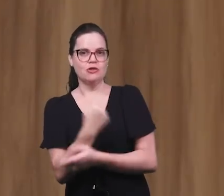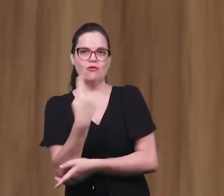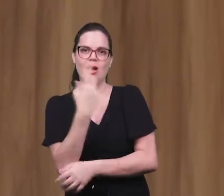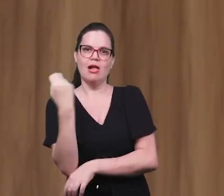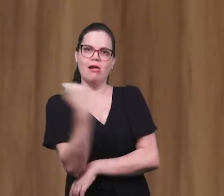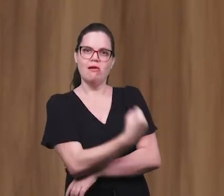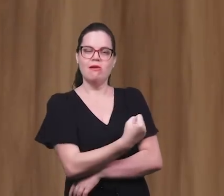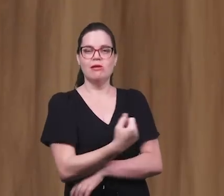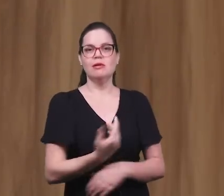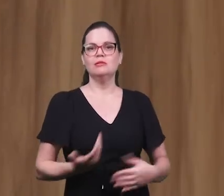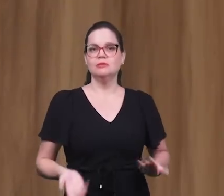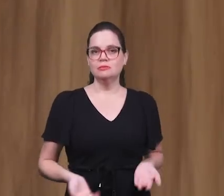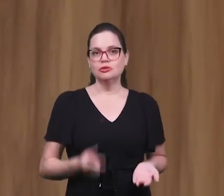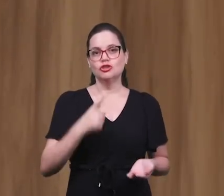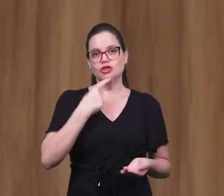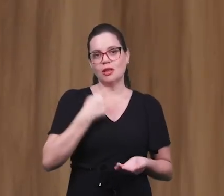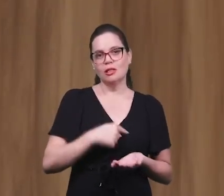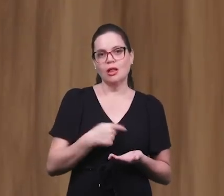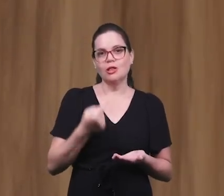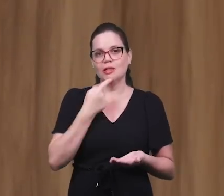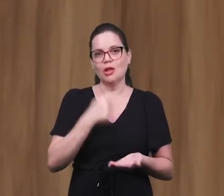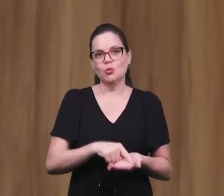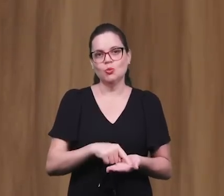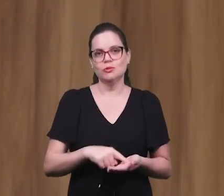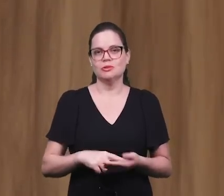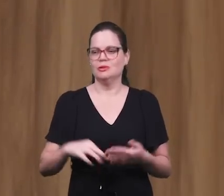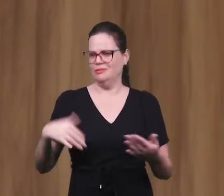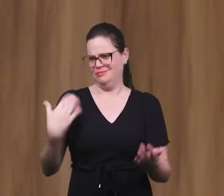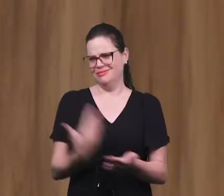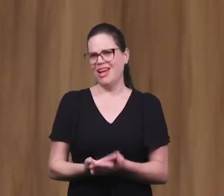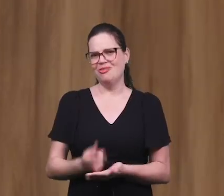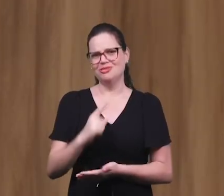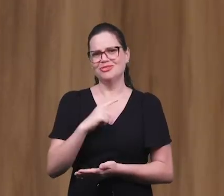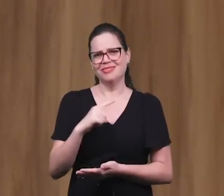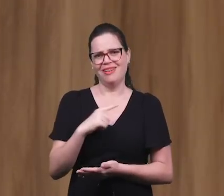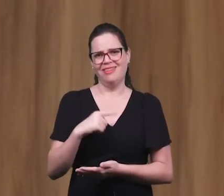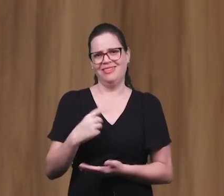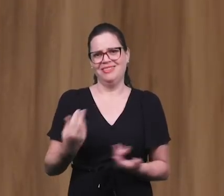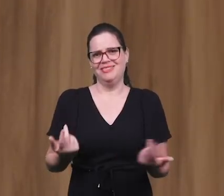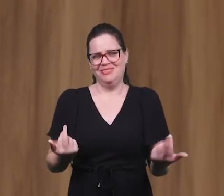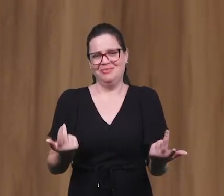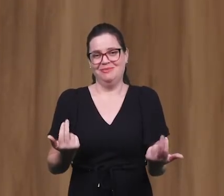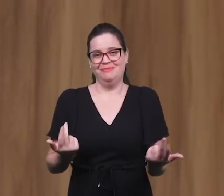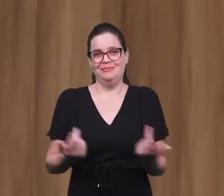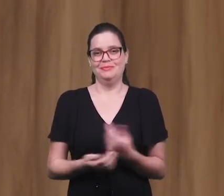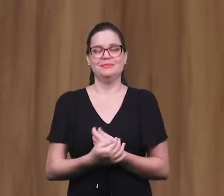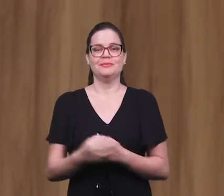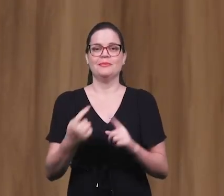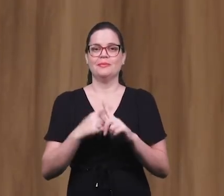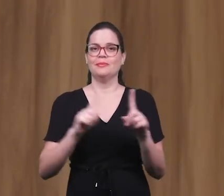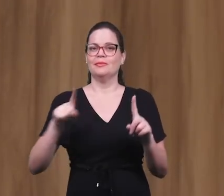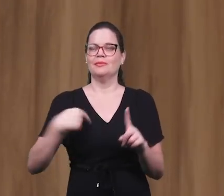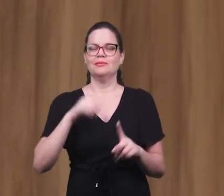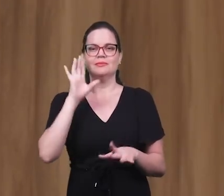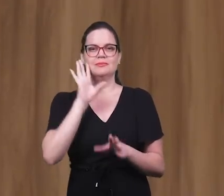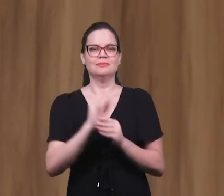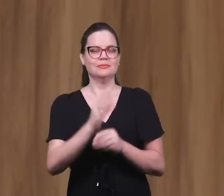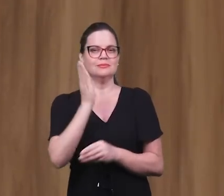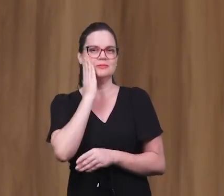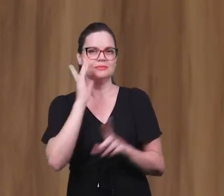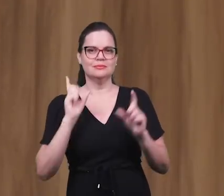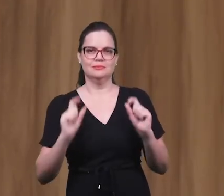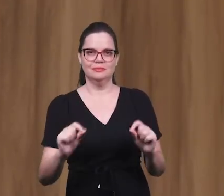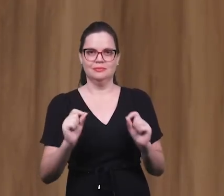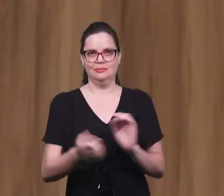contra ele. Isso aí, até hoje existe esse tipo de coisa. Né? Existe. Agora, o que a gente tem que ver é o seguinte, que os cristãos eram culpados